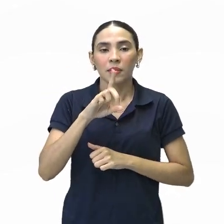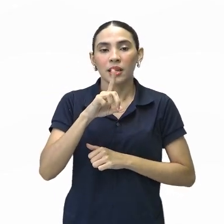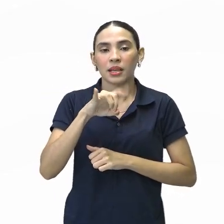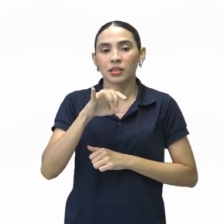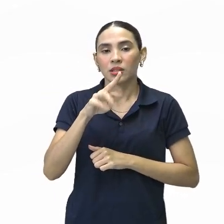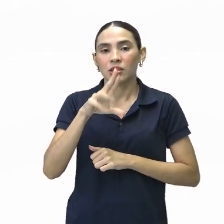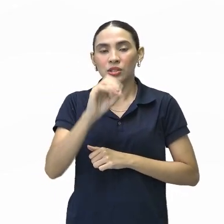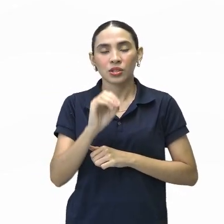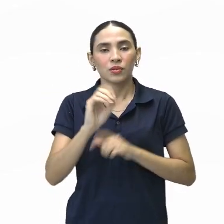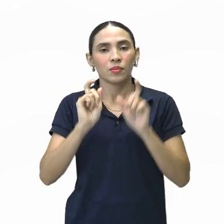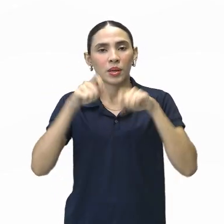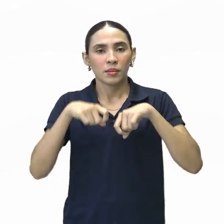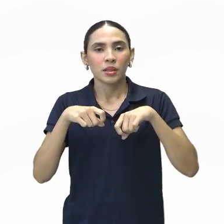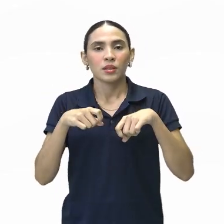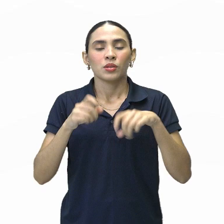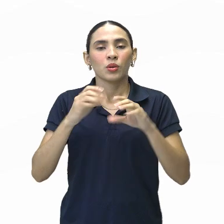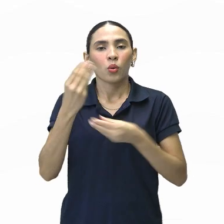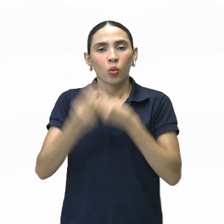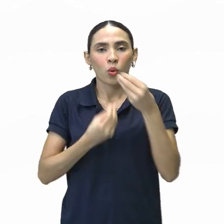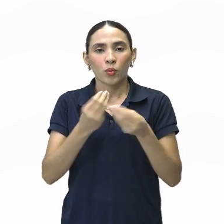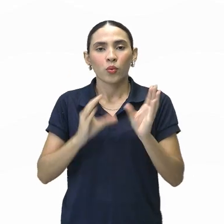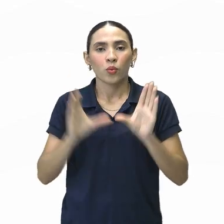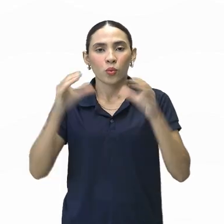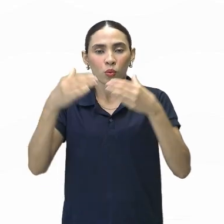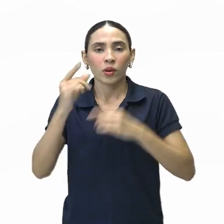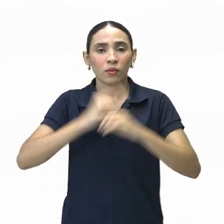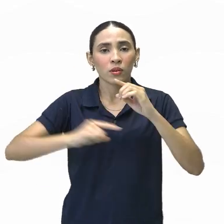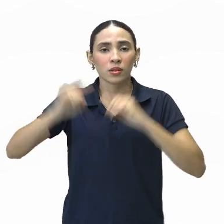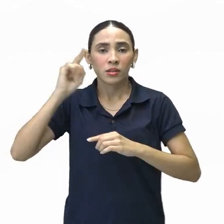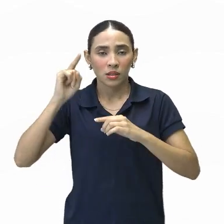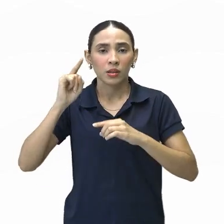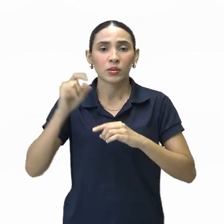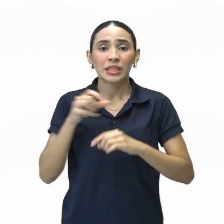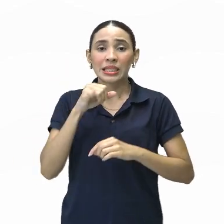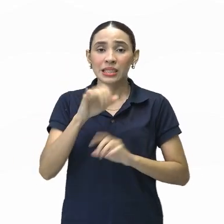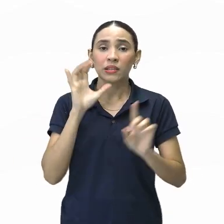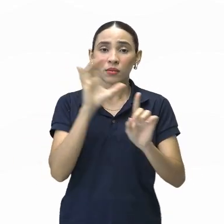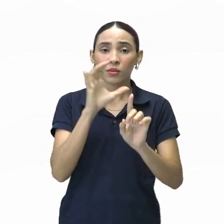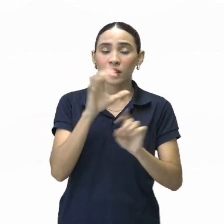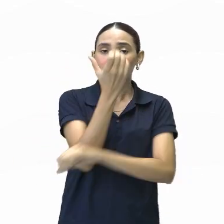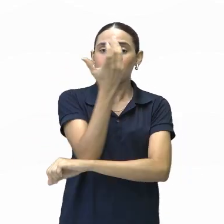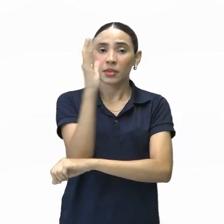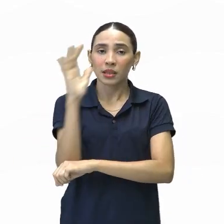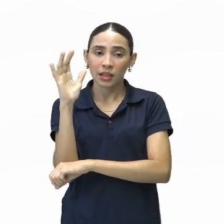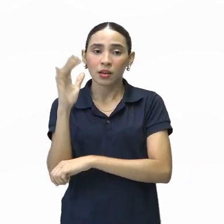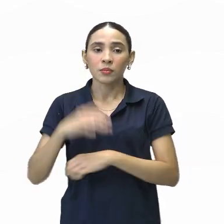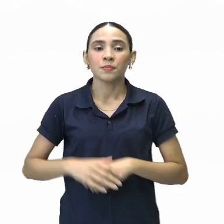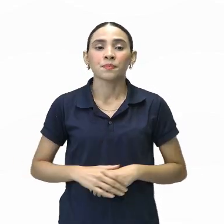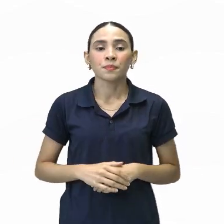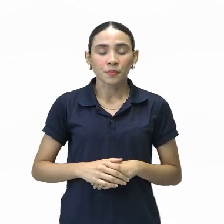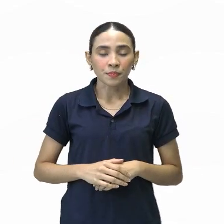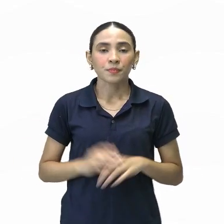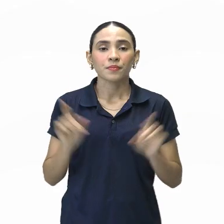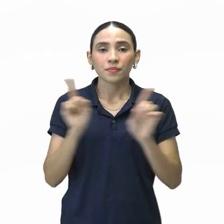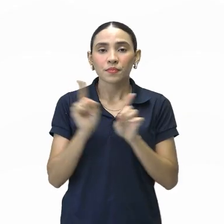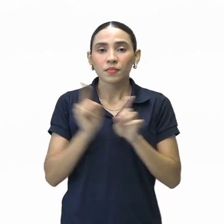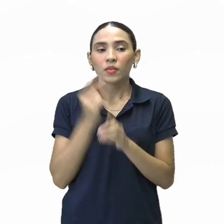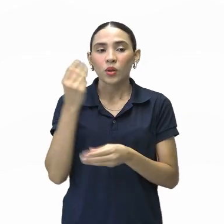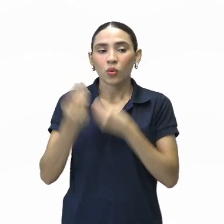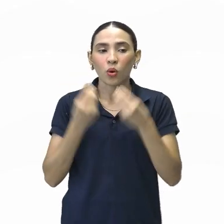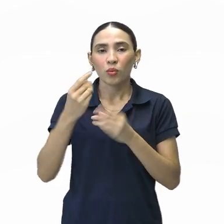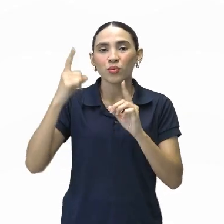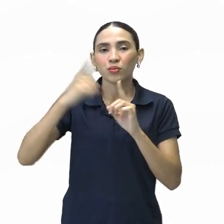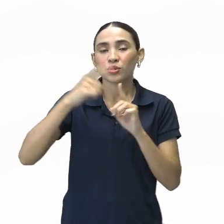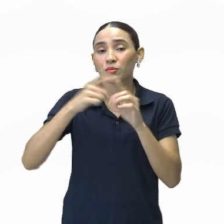as populações evoluirão sob pressão ambiental, né, esse poder preditivo, né, como uma forma